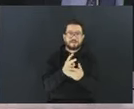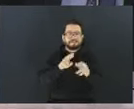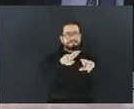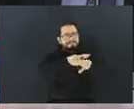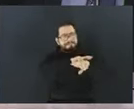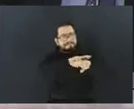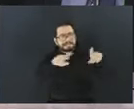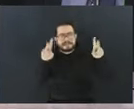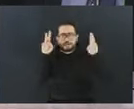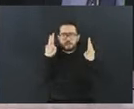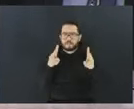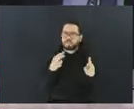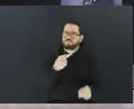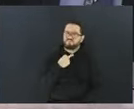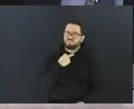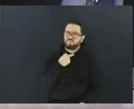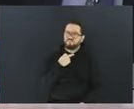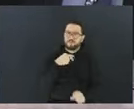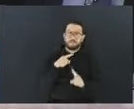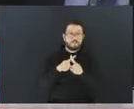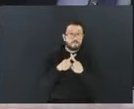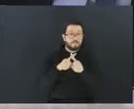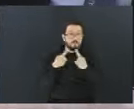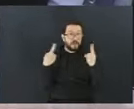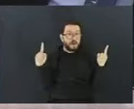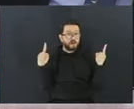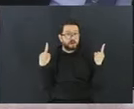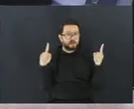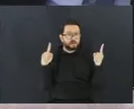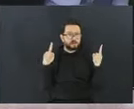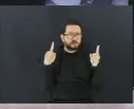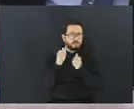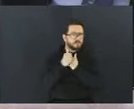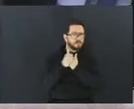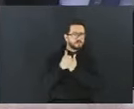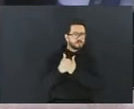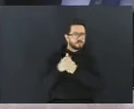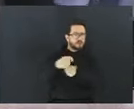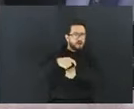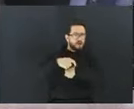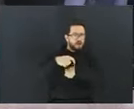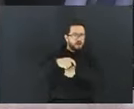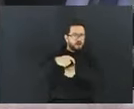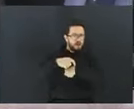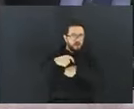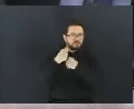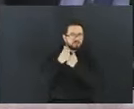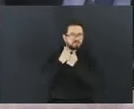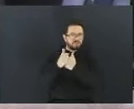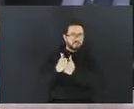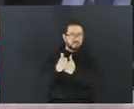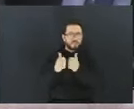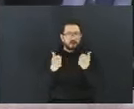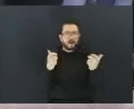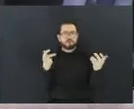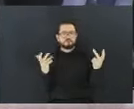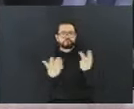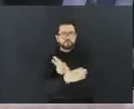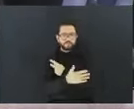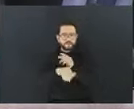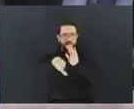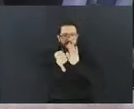tempo. Então, sabendo os horários, os locais onde há a maior incidência, não só de crime, mas de algo que incomoda